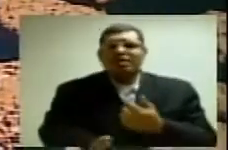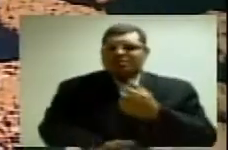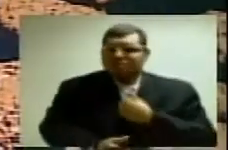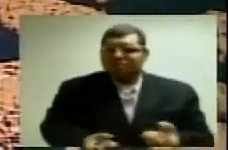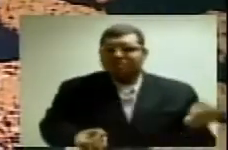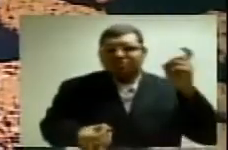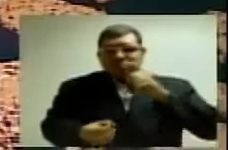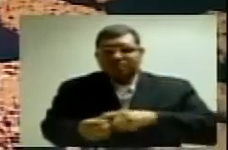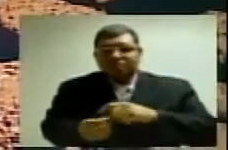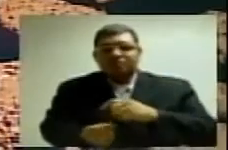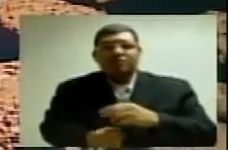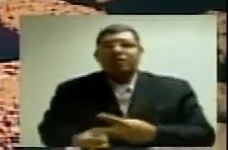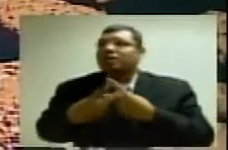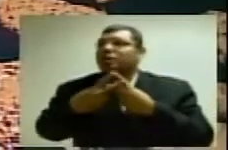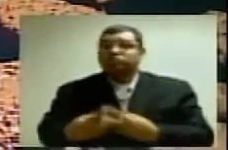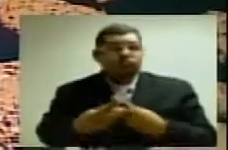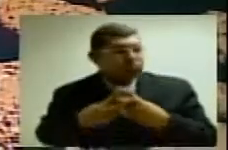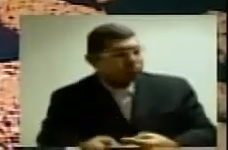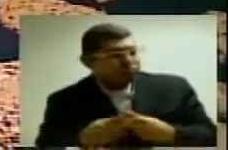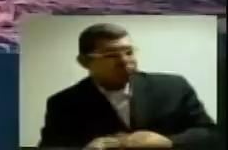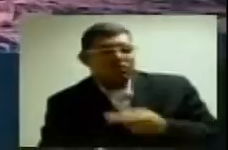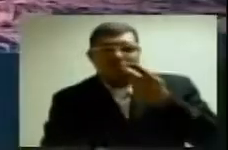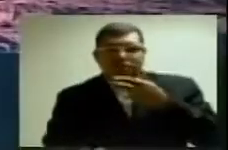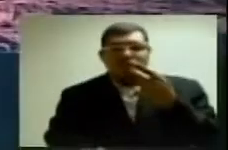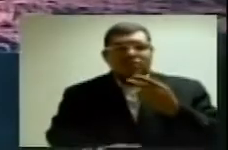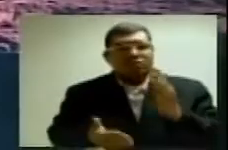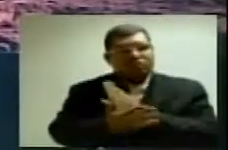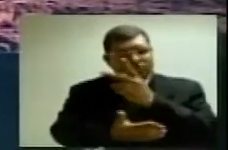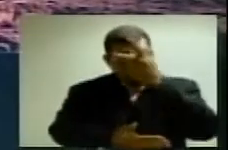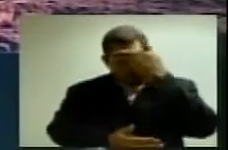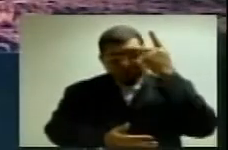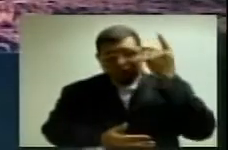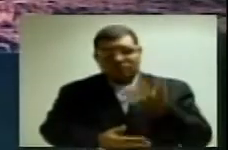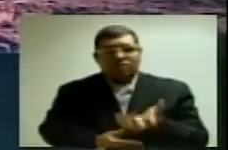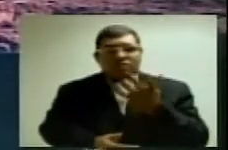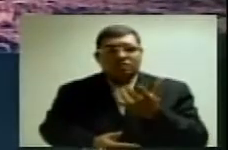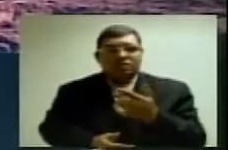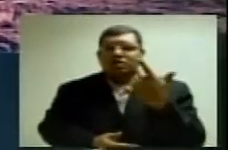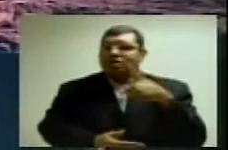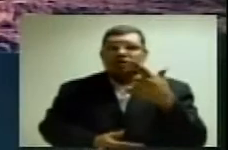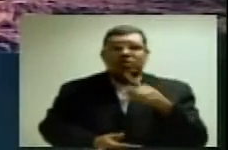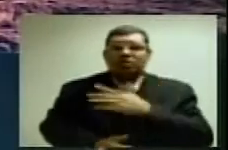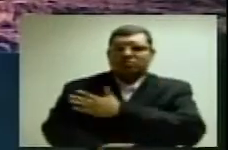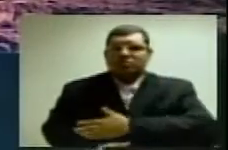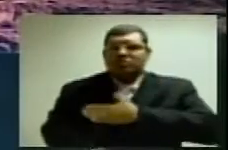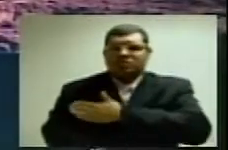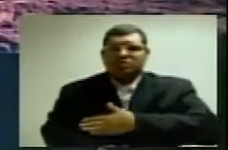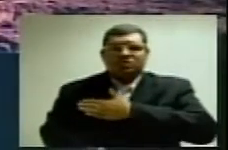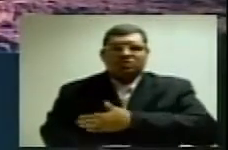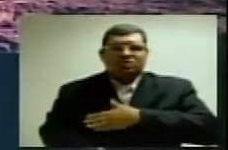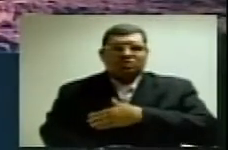Eu cheguei ao limite de ouvir um depoimento de algumas pessoas dizendo que não desejam mais